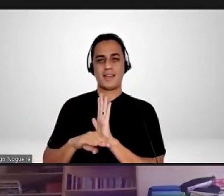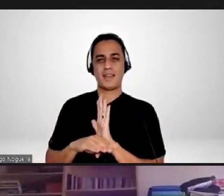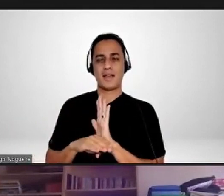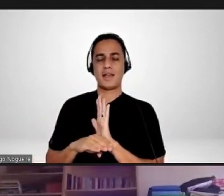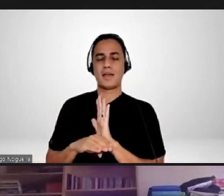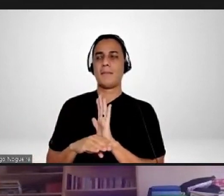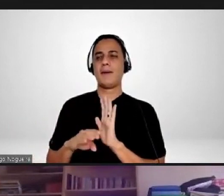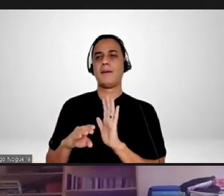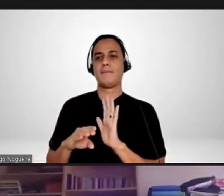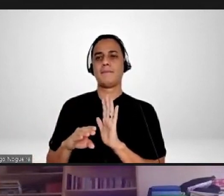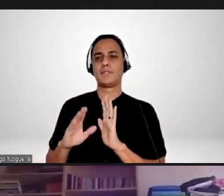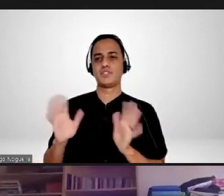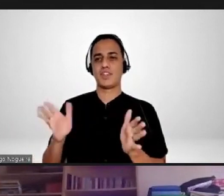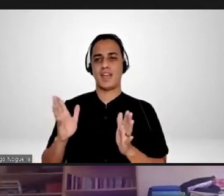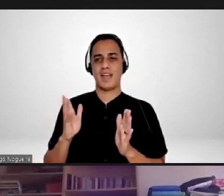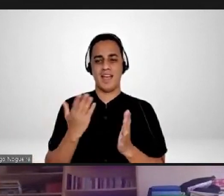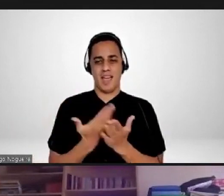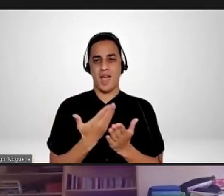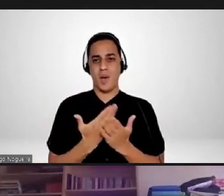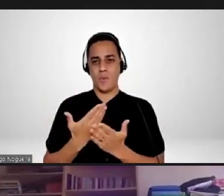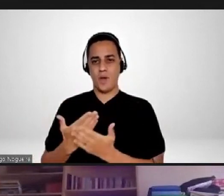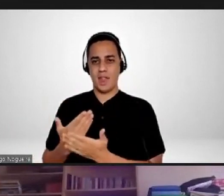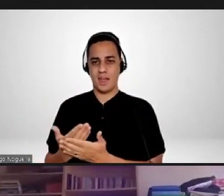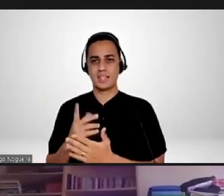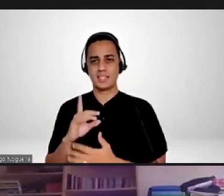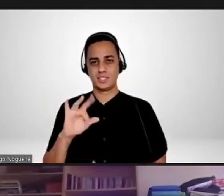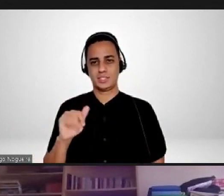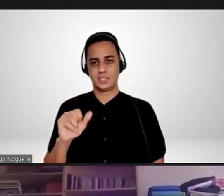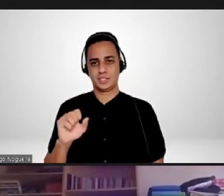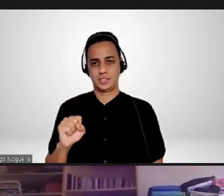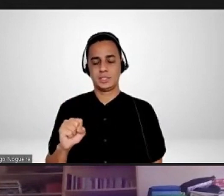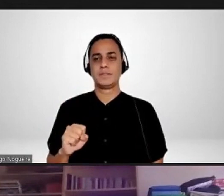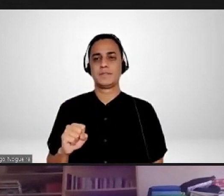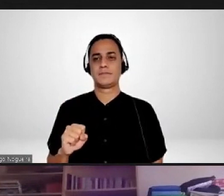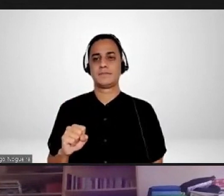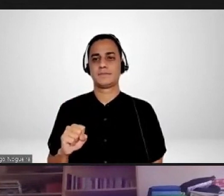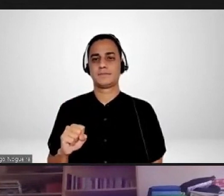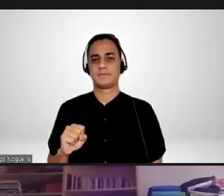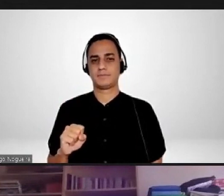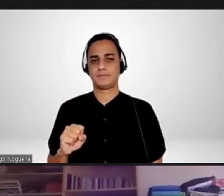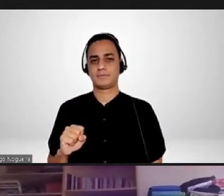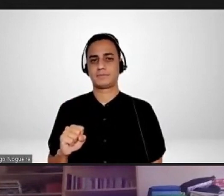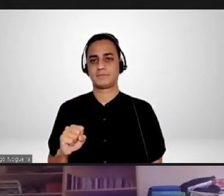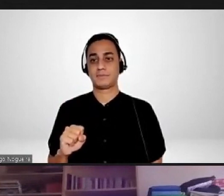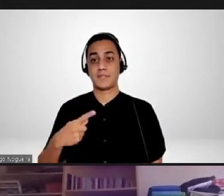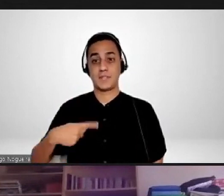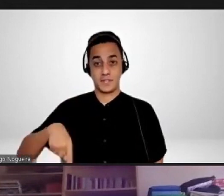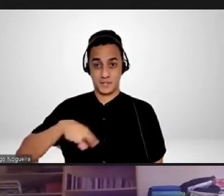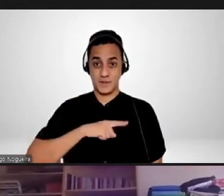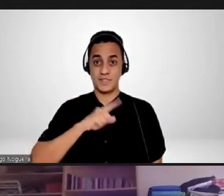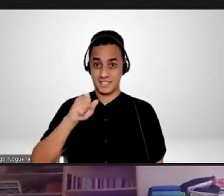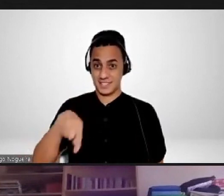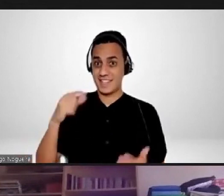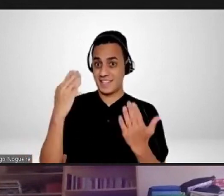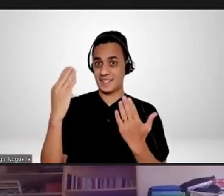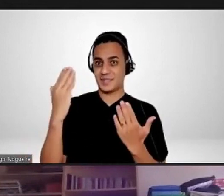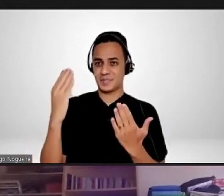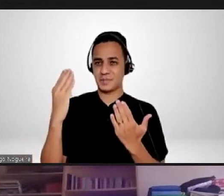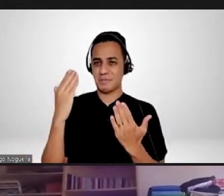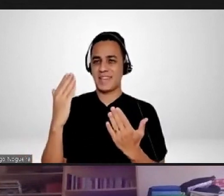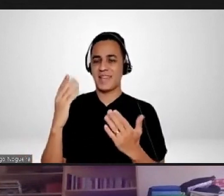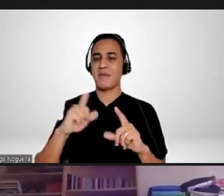dos seus anos letivos, que a gente, claro que a gente é suspeito para falar, né, da arte, da educação da